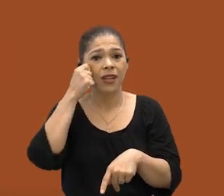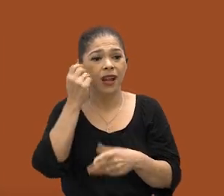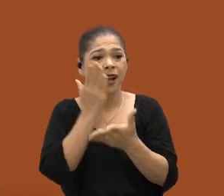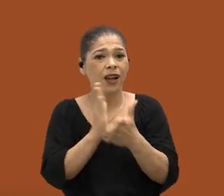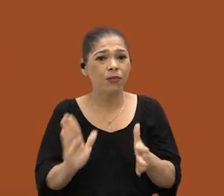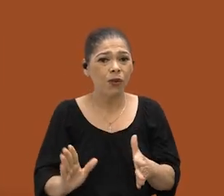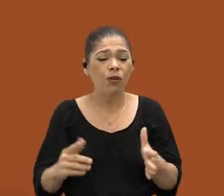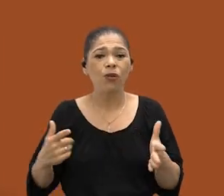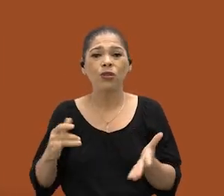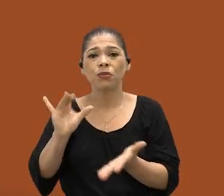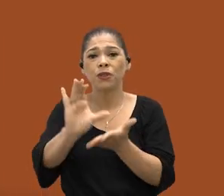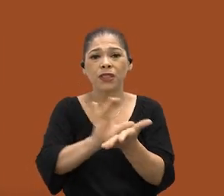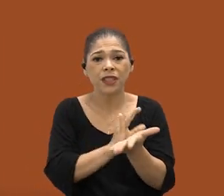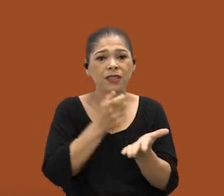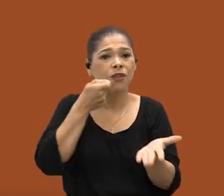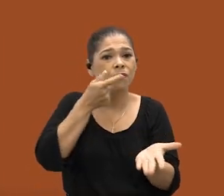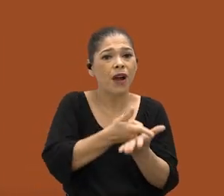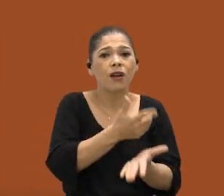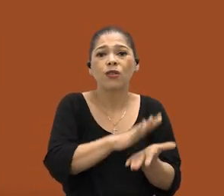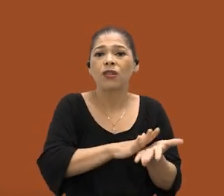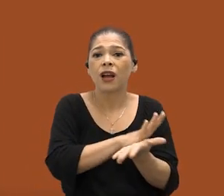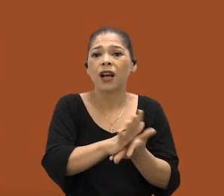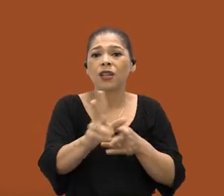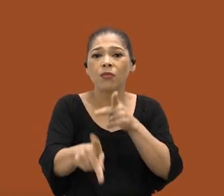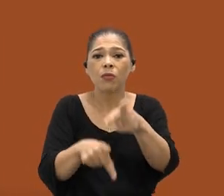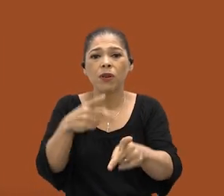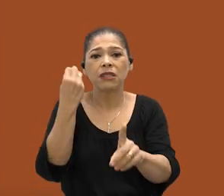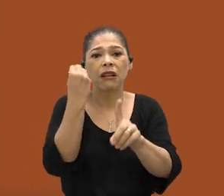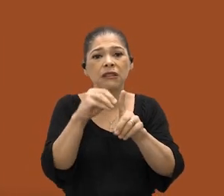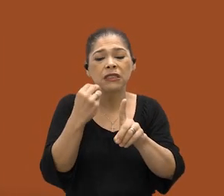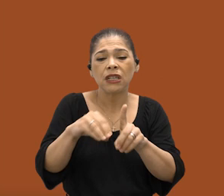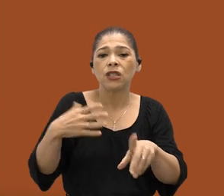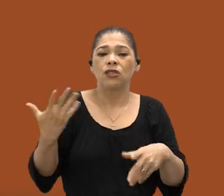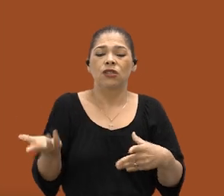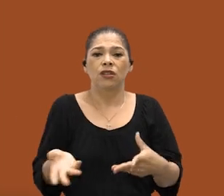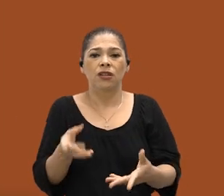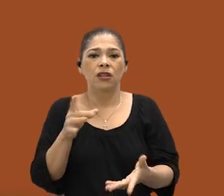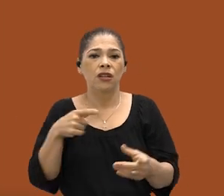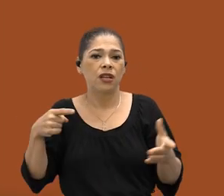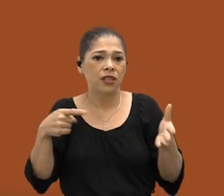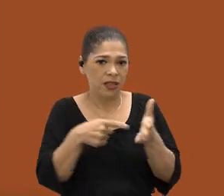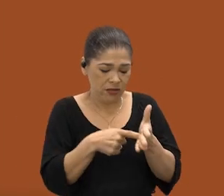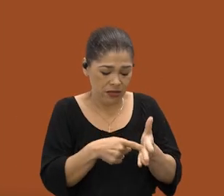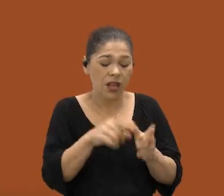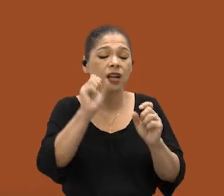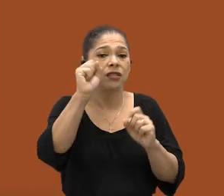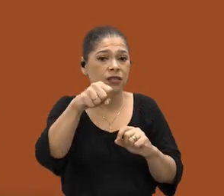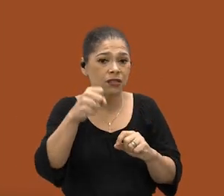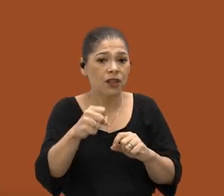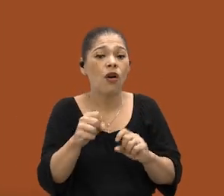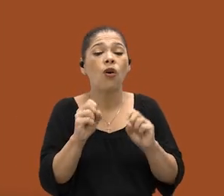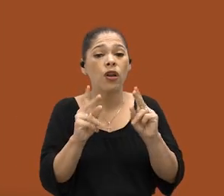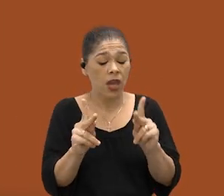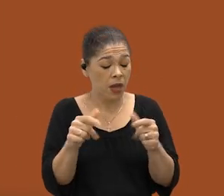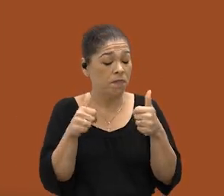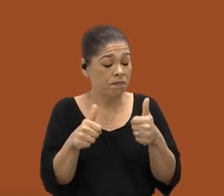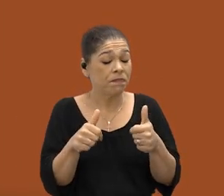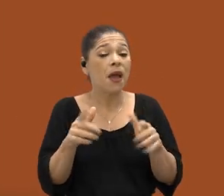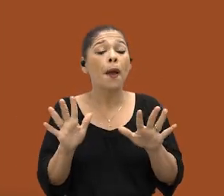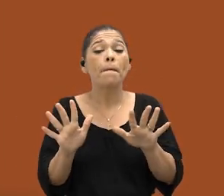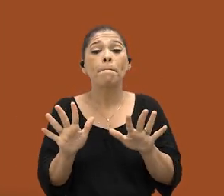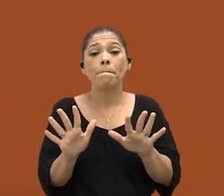acabou escravidão não teve indenização olha acabou escravidão a população ficou na precariedade isso é denunciado e não sem razão